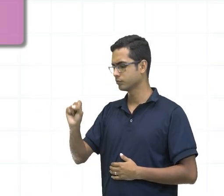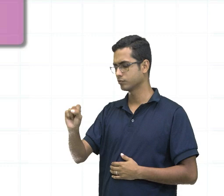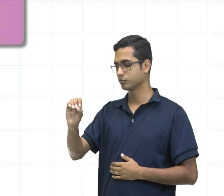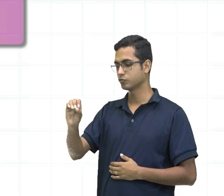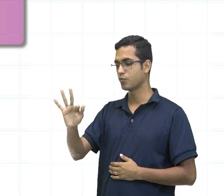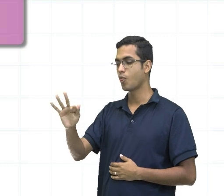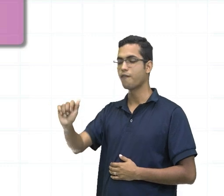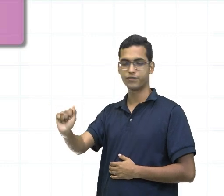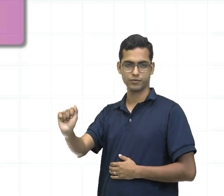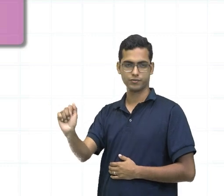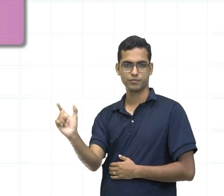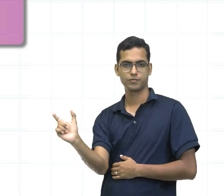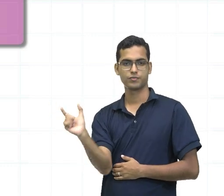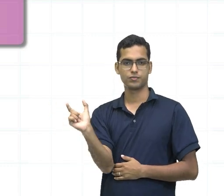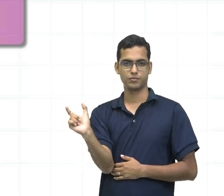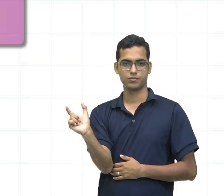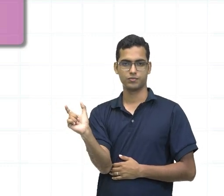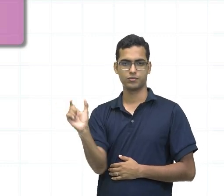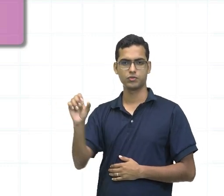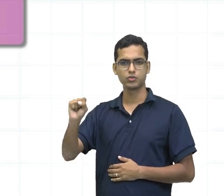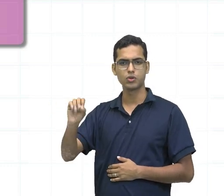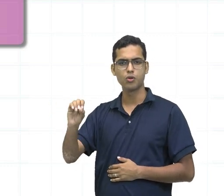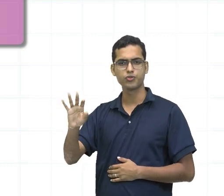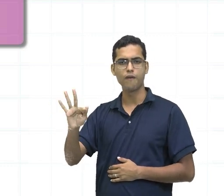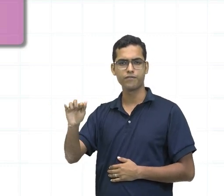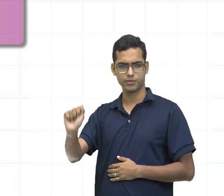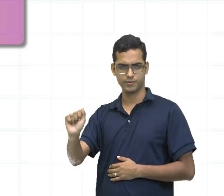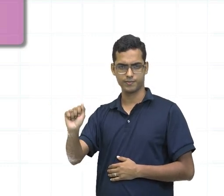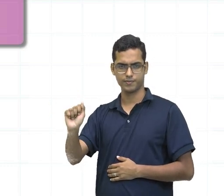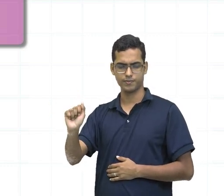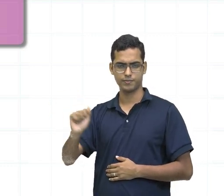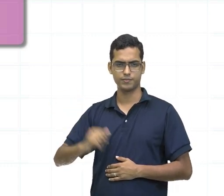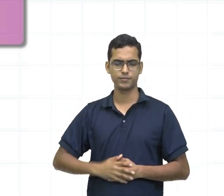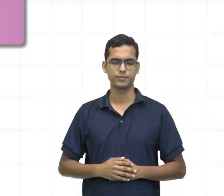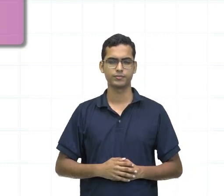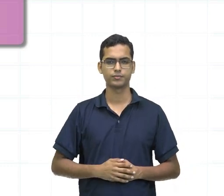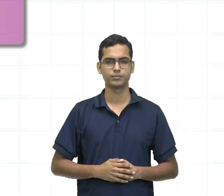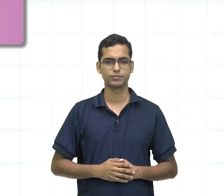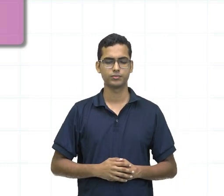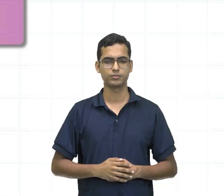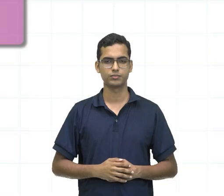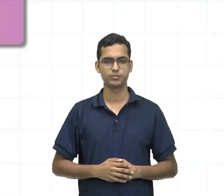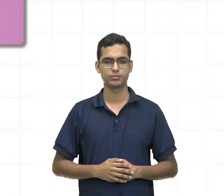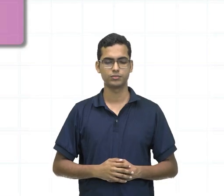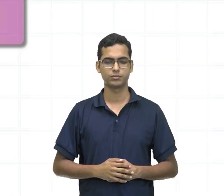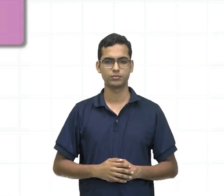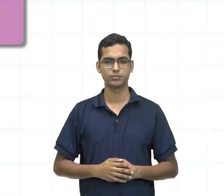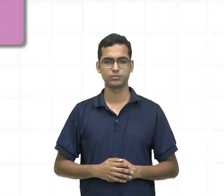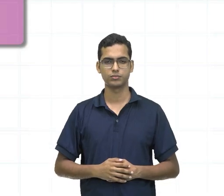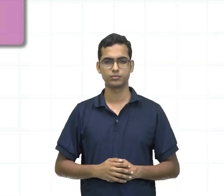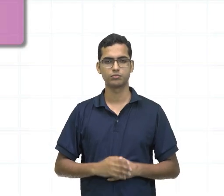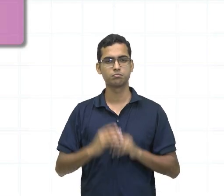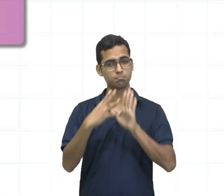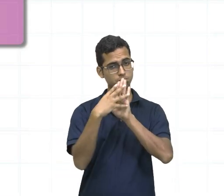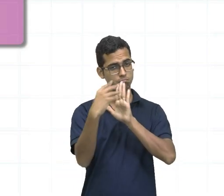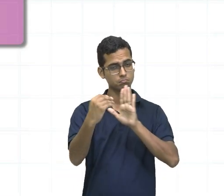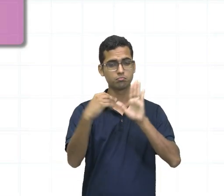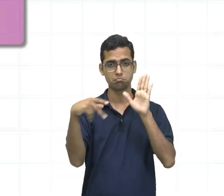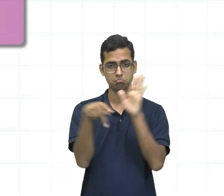ser chamado sofa. Sofa. Sofa. Se quiserem, podem repetindo aí comigo, tudo